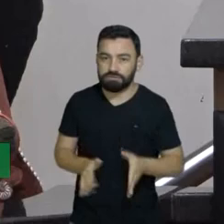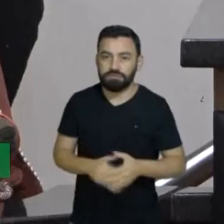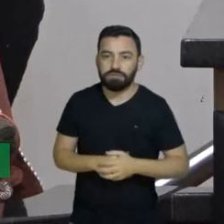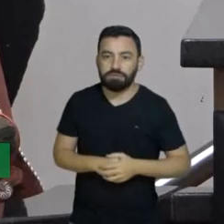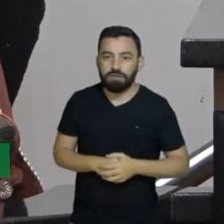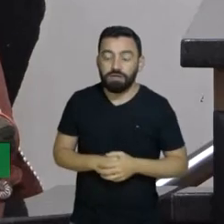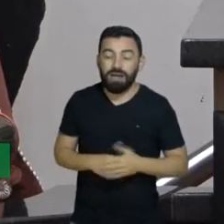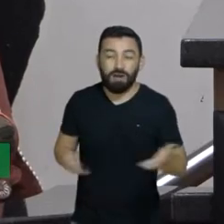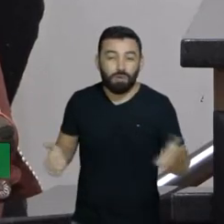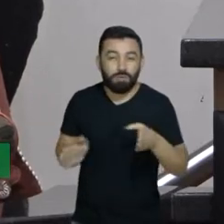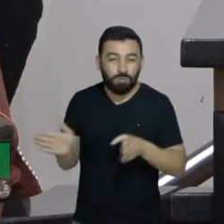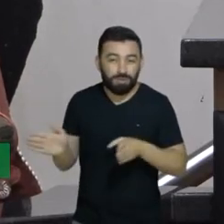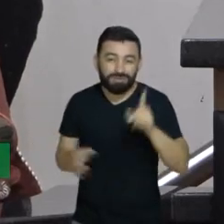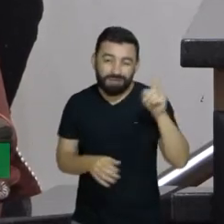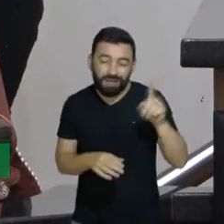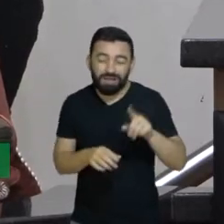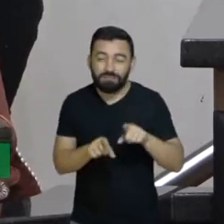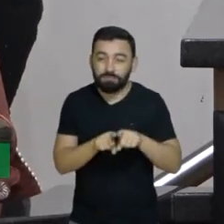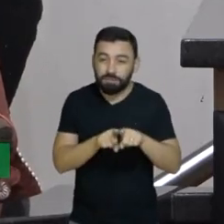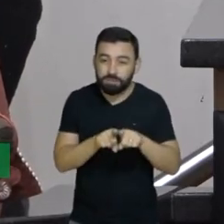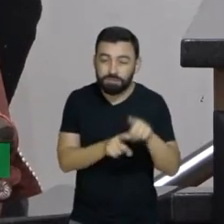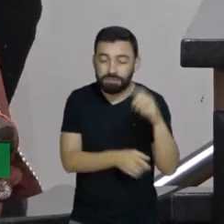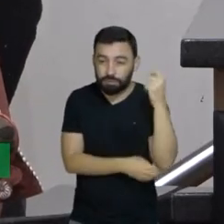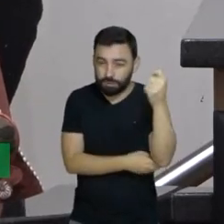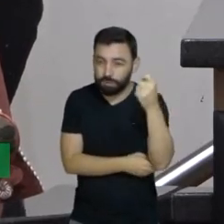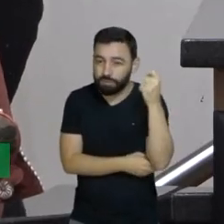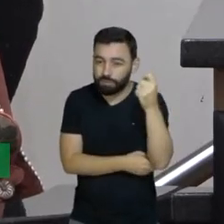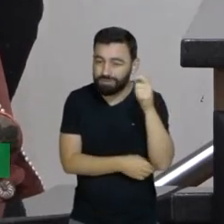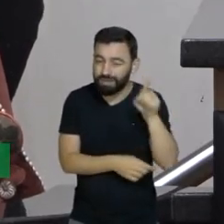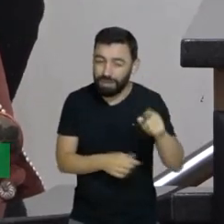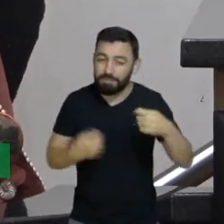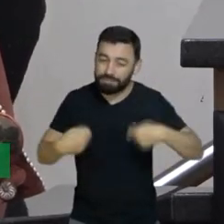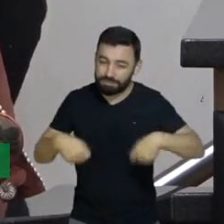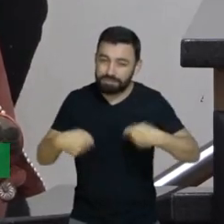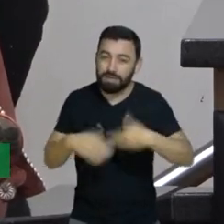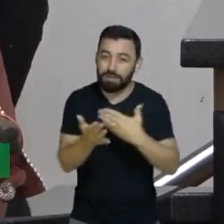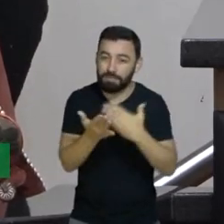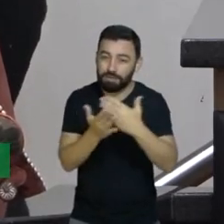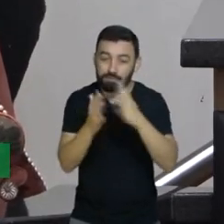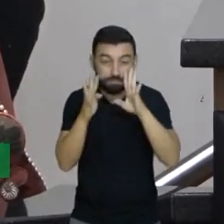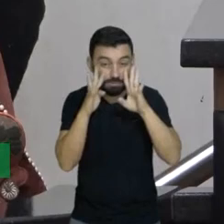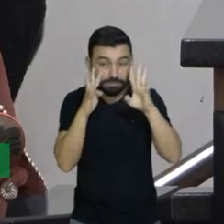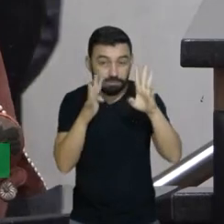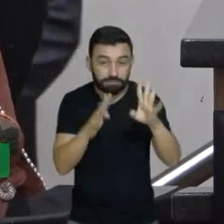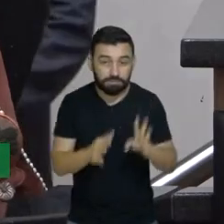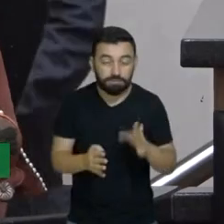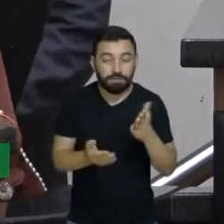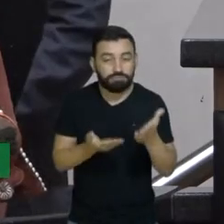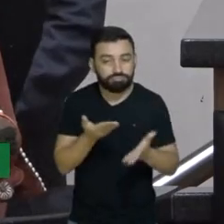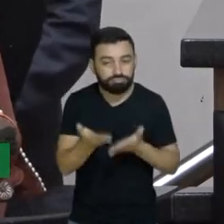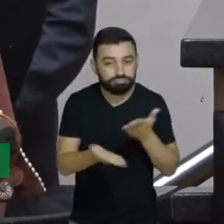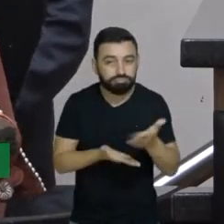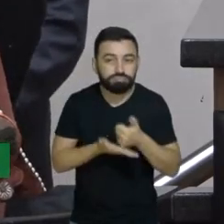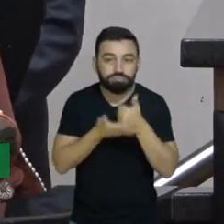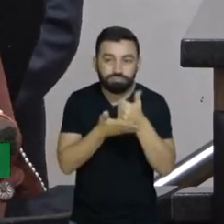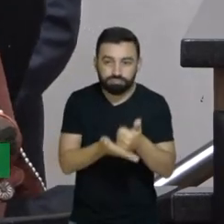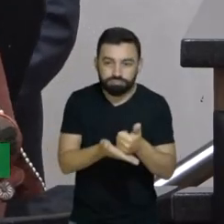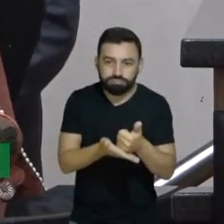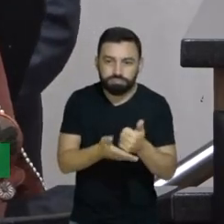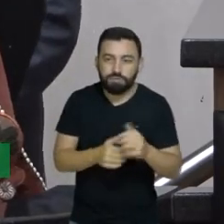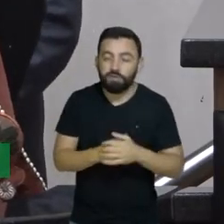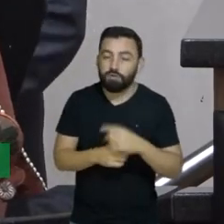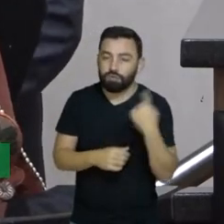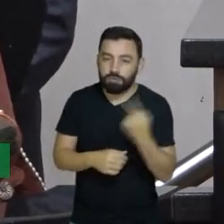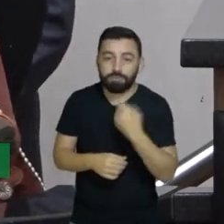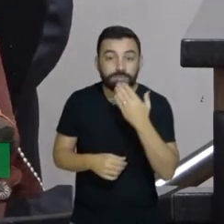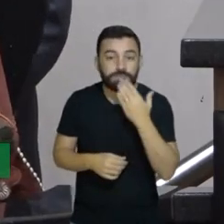nossos irmãos do Rio Grande do Sul mais precisam da nossa atenção e colaboração, atendemos a